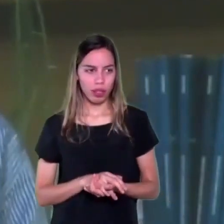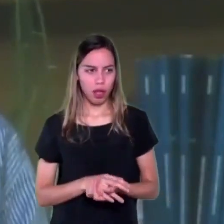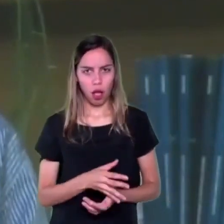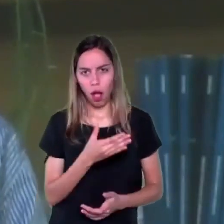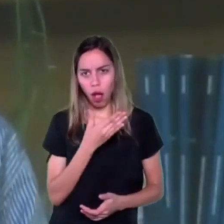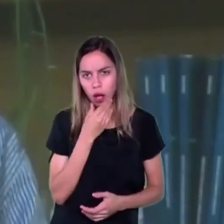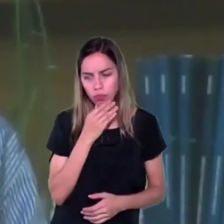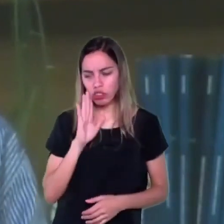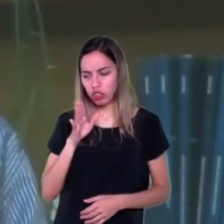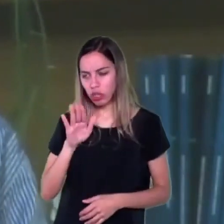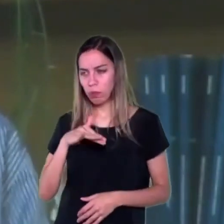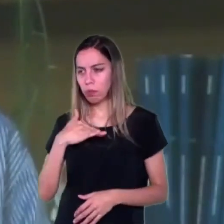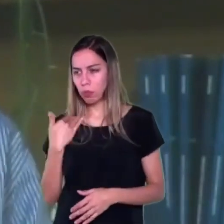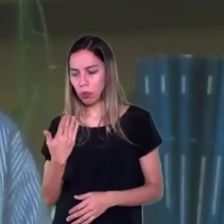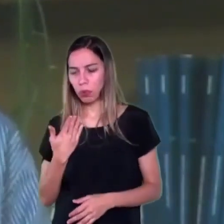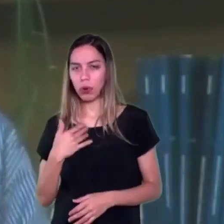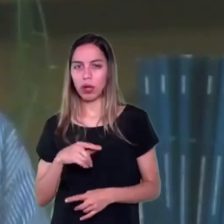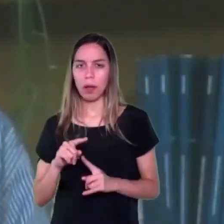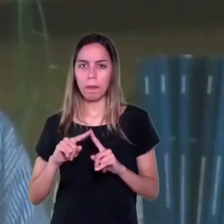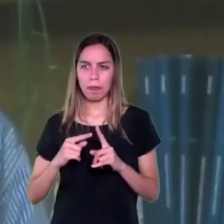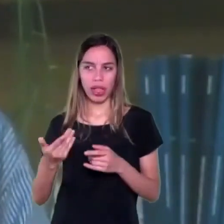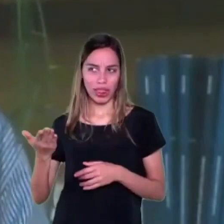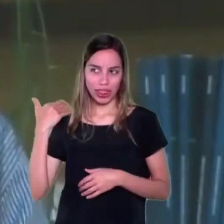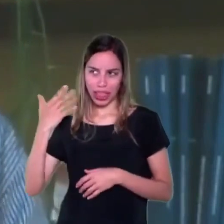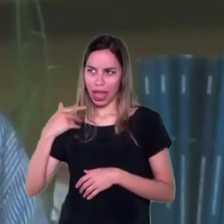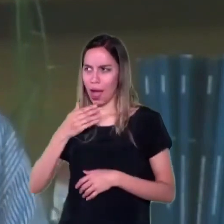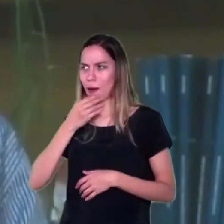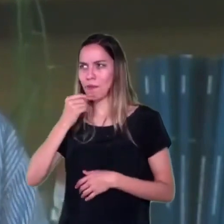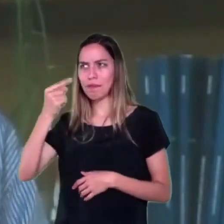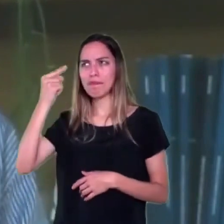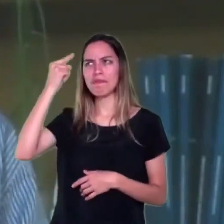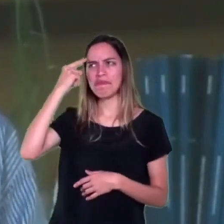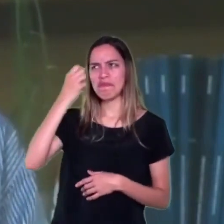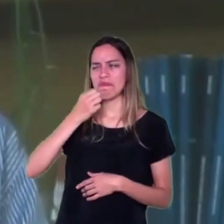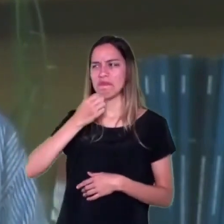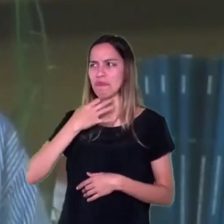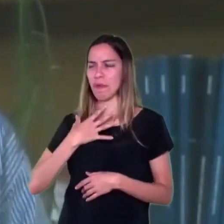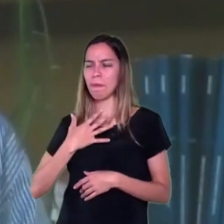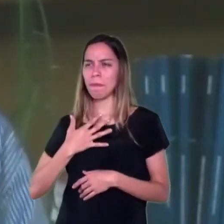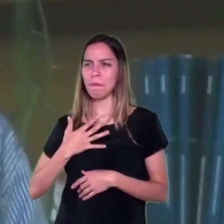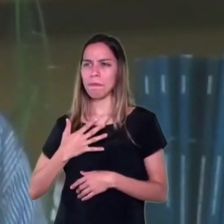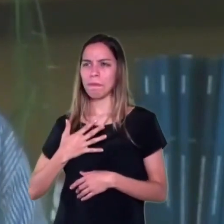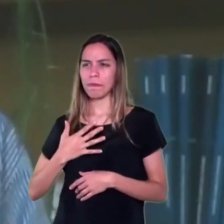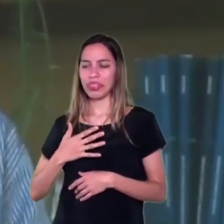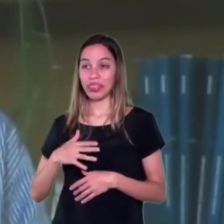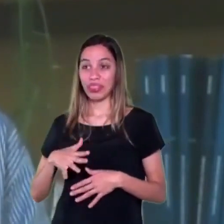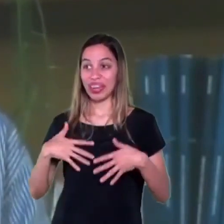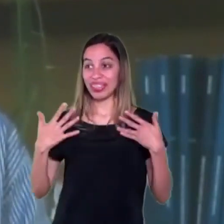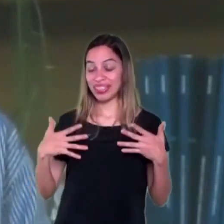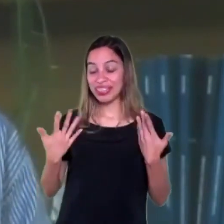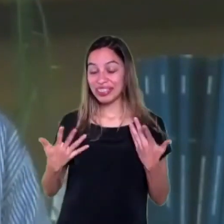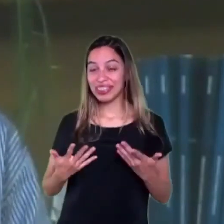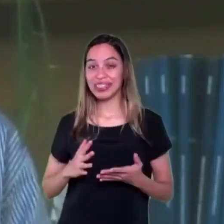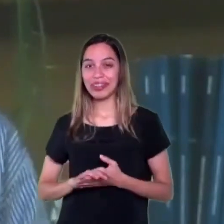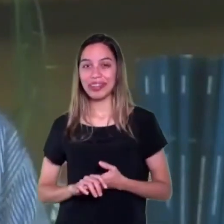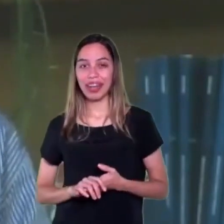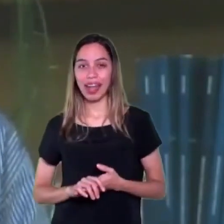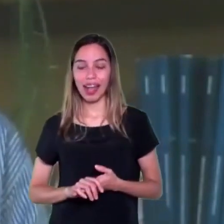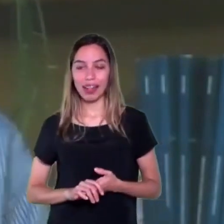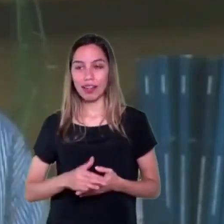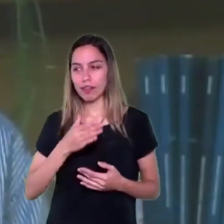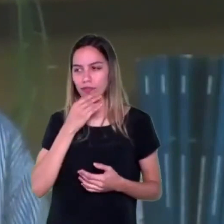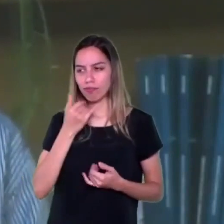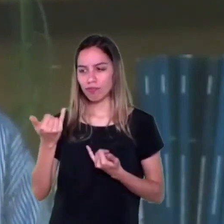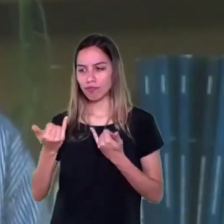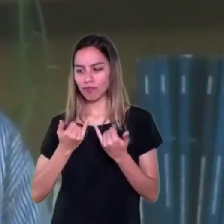anos, mas na época ele estava muito lúcido e muito animado, e ele me